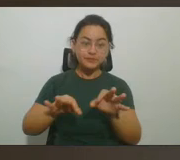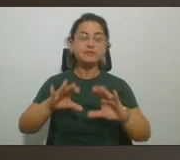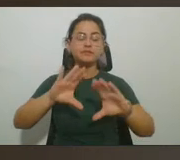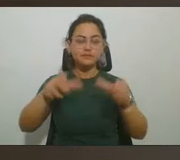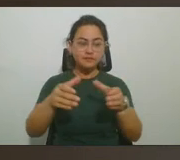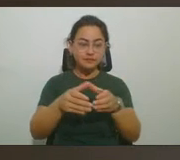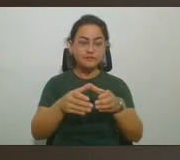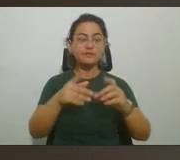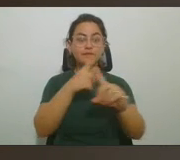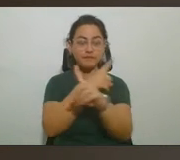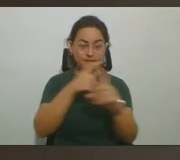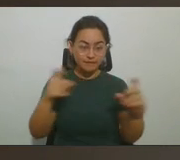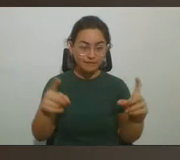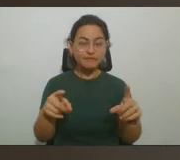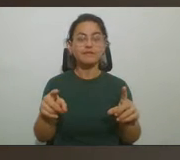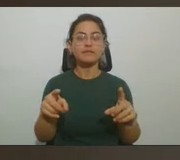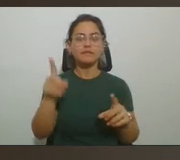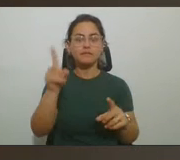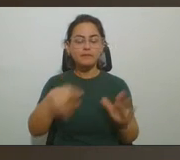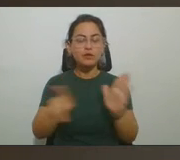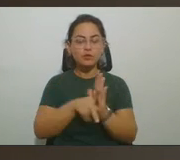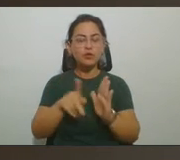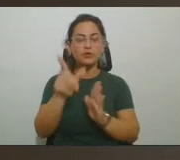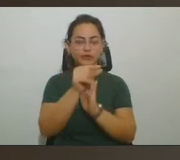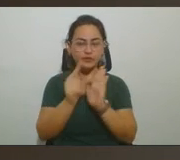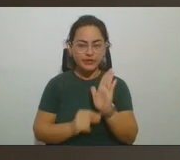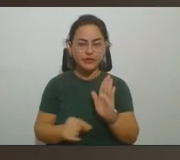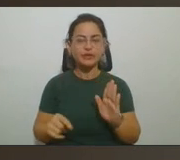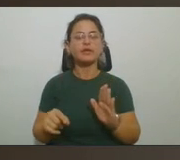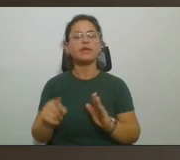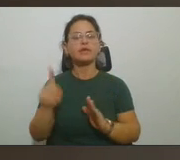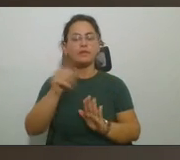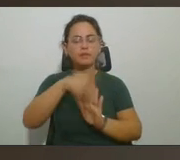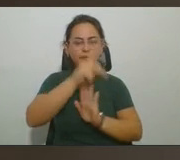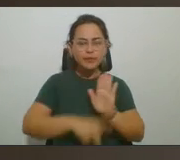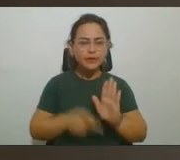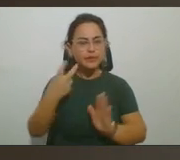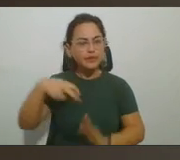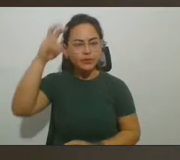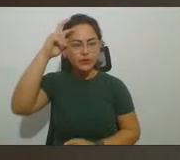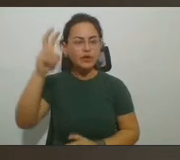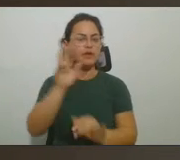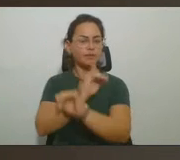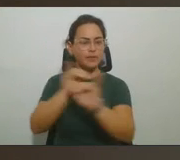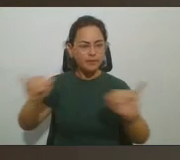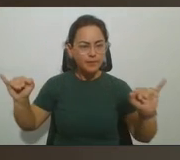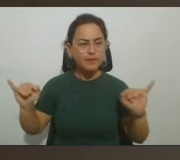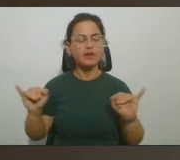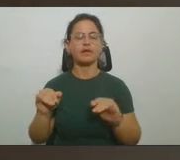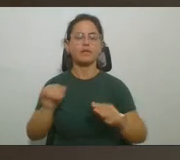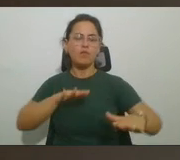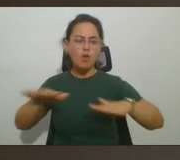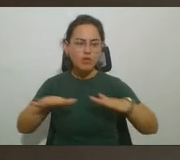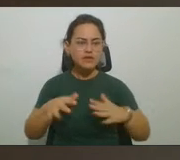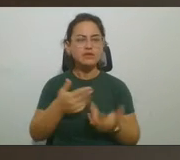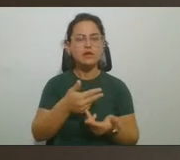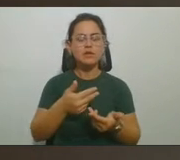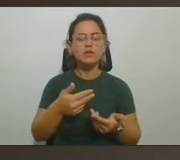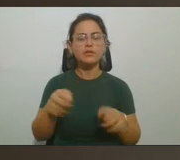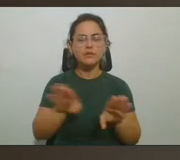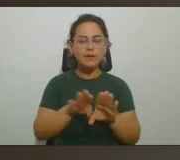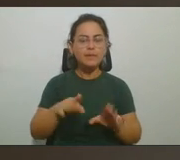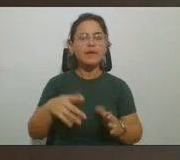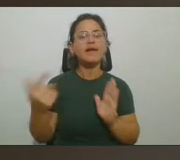de comunicação e transposição digital, programação cultural, divulgação e mobilização, lançamentos